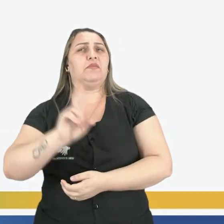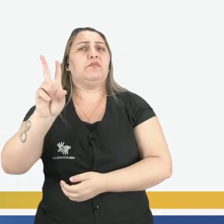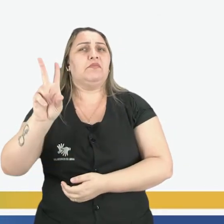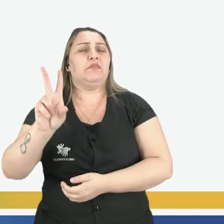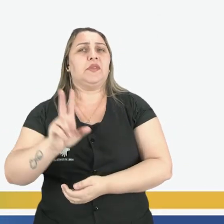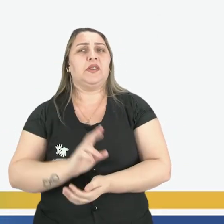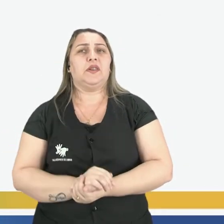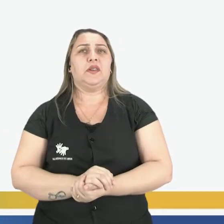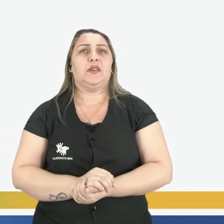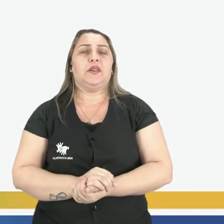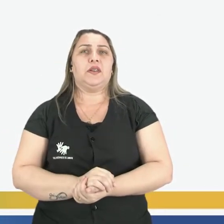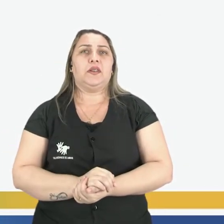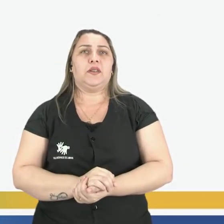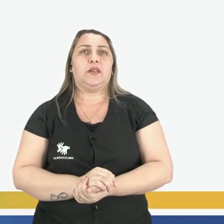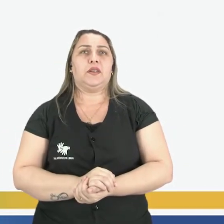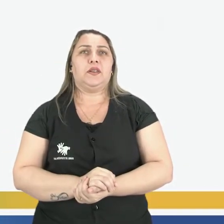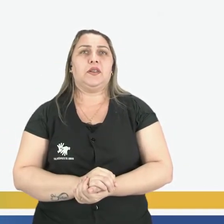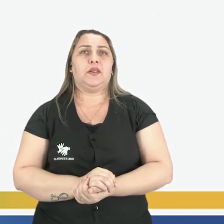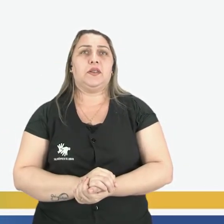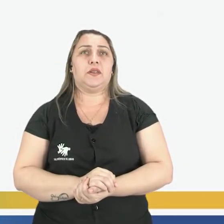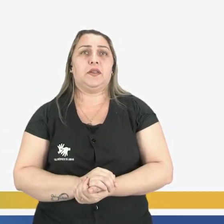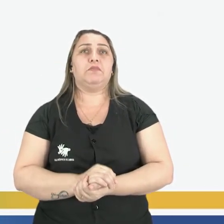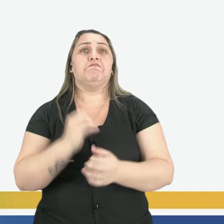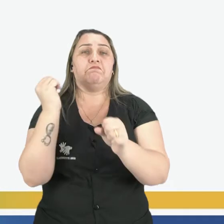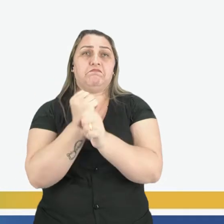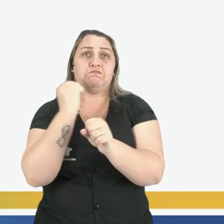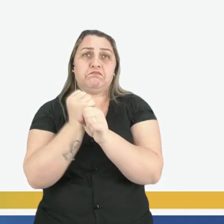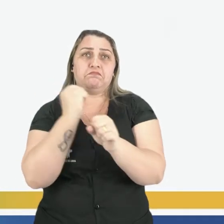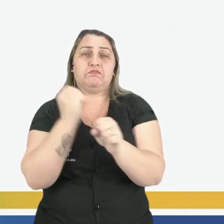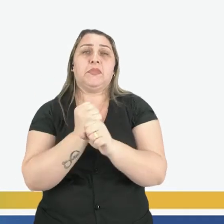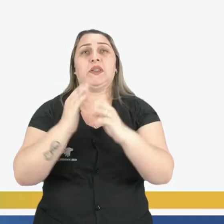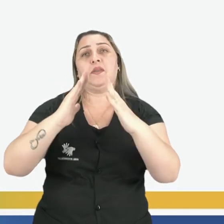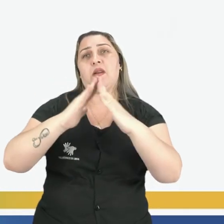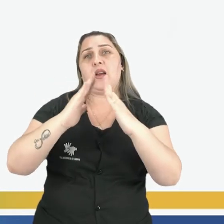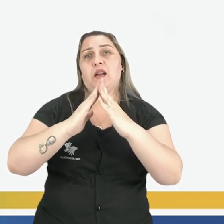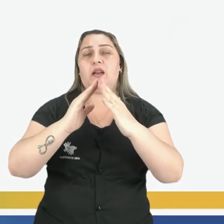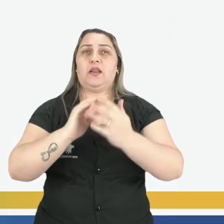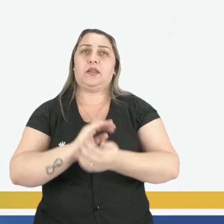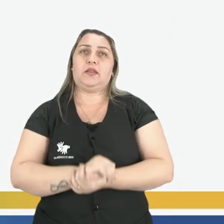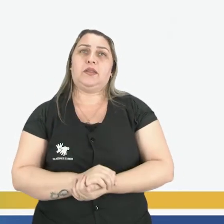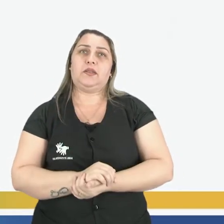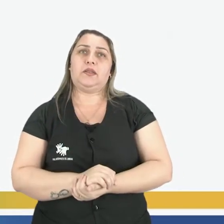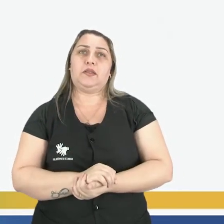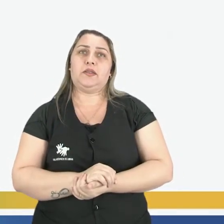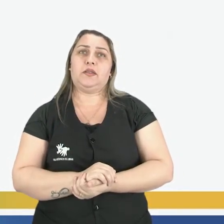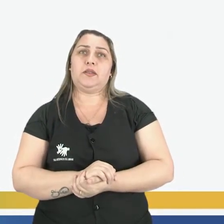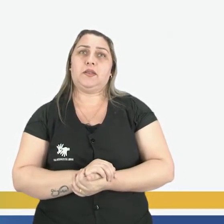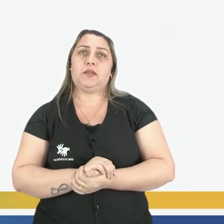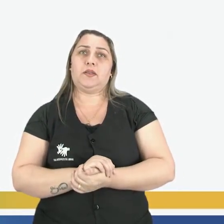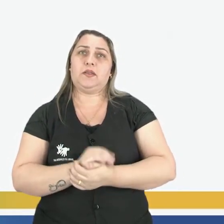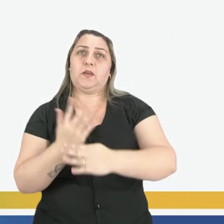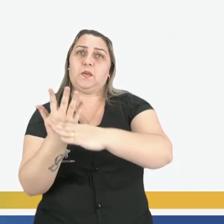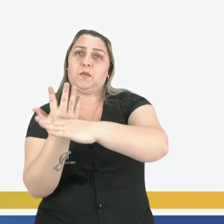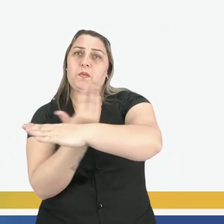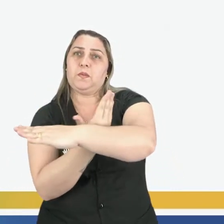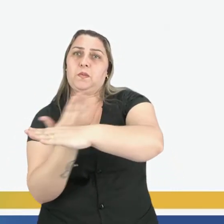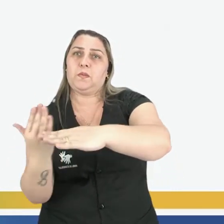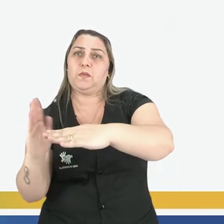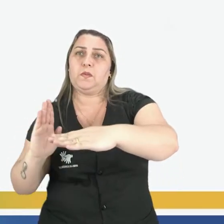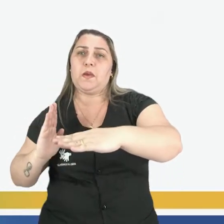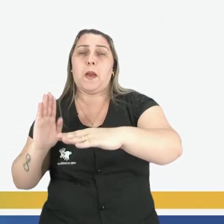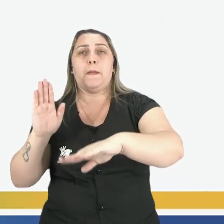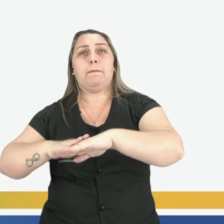nessa paisagem? Tem a construção ali de uma casa, tem o cercado,